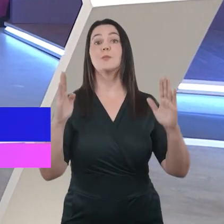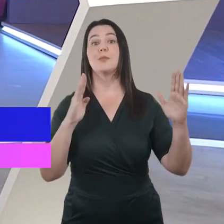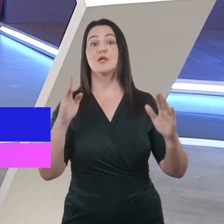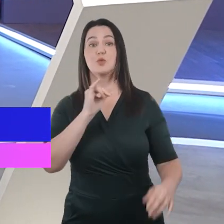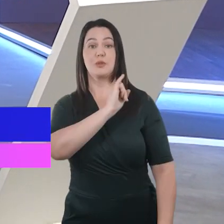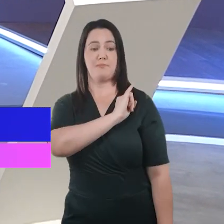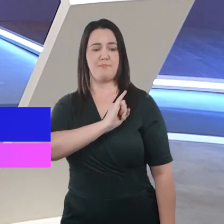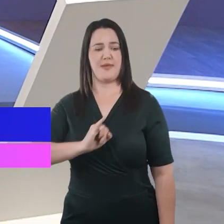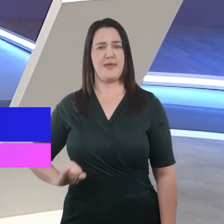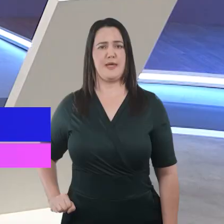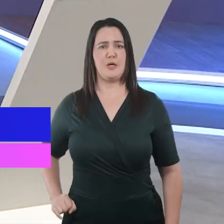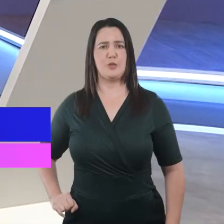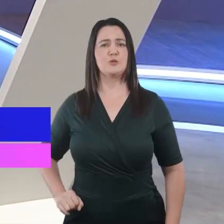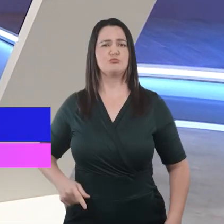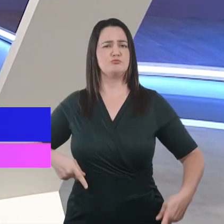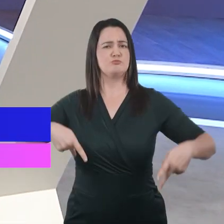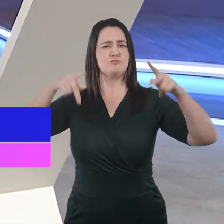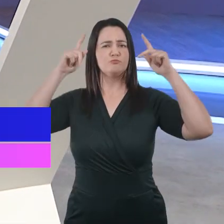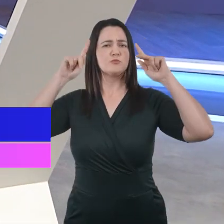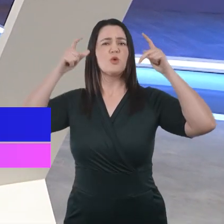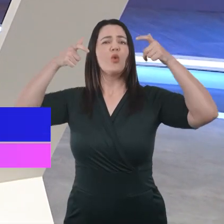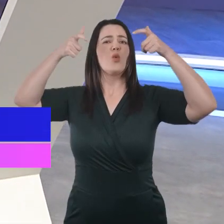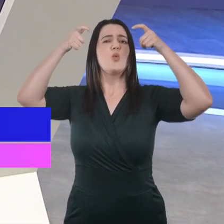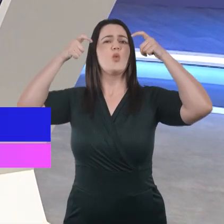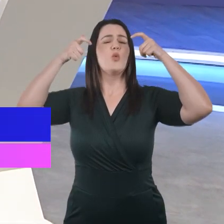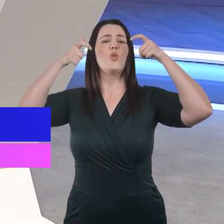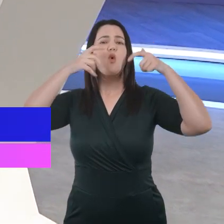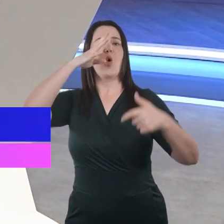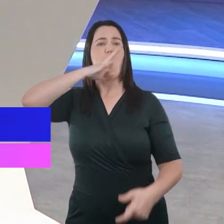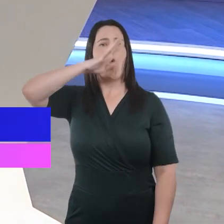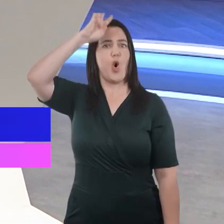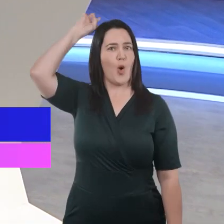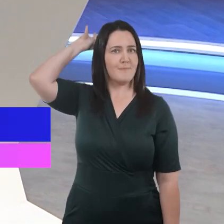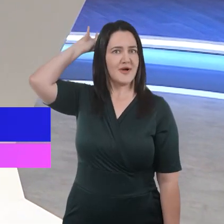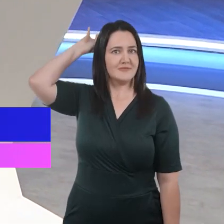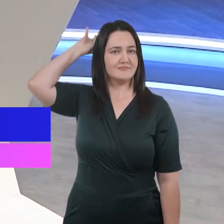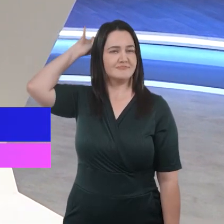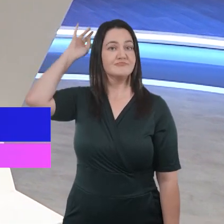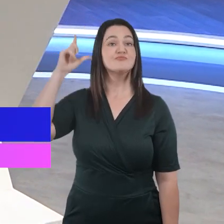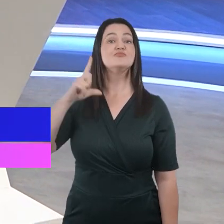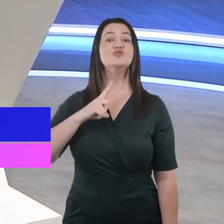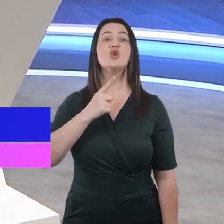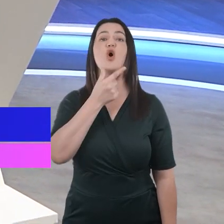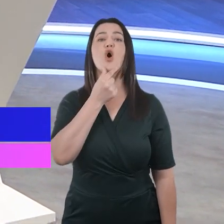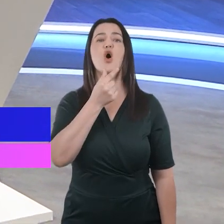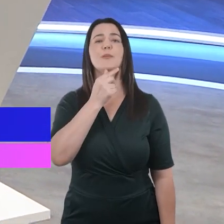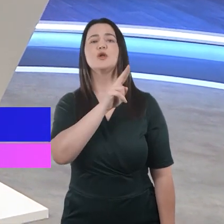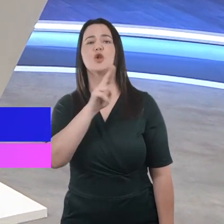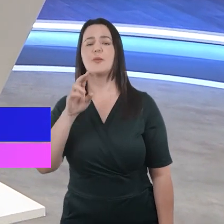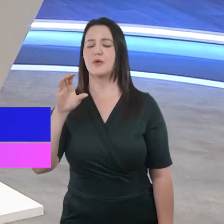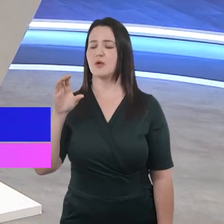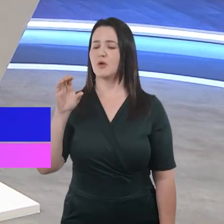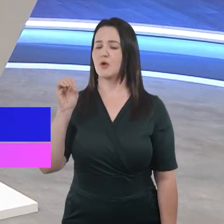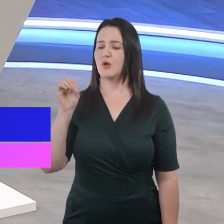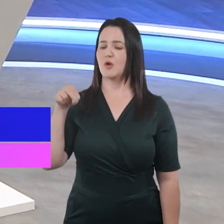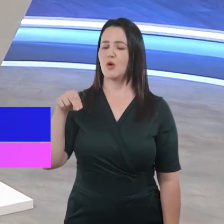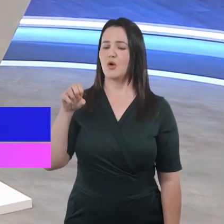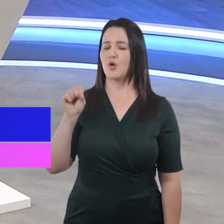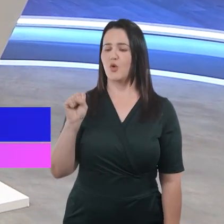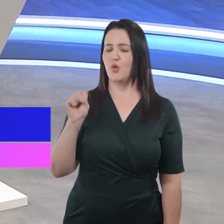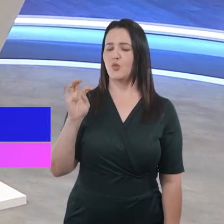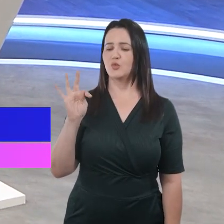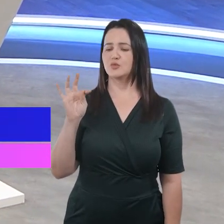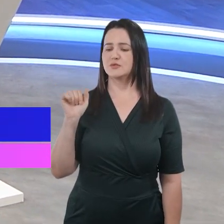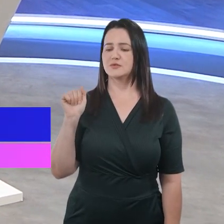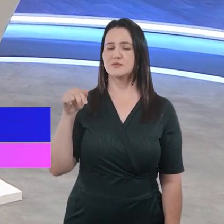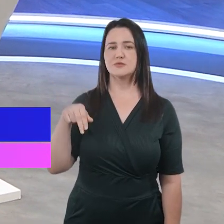reinava. E quem estava no império era Constantino. Ele era um pagão e